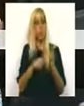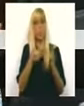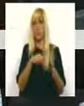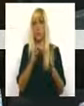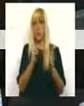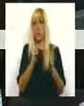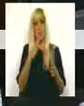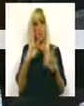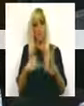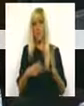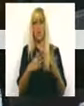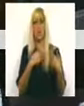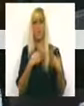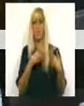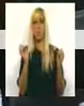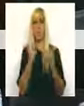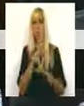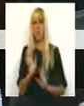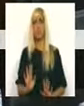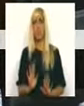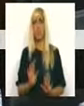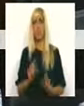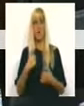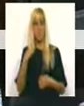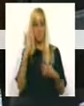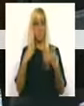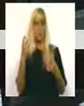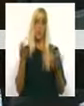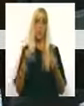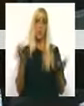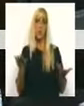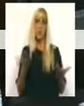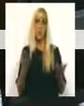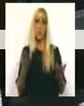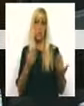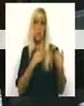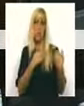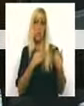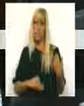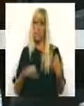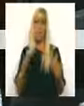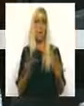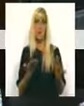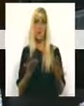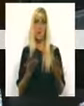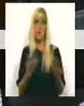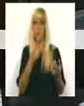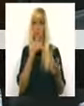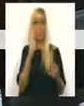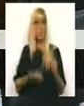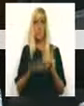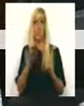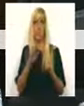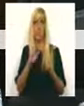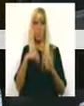e a partir daí não tenho mais responsabilidades. Ora, eu penso que há mais responsabilidades, há mais compromissos que vão para além